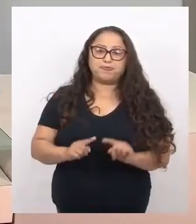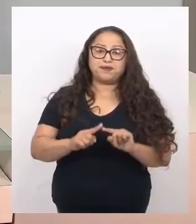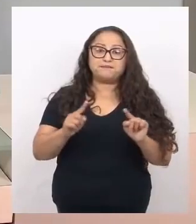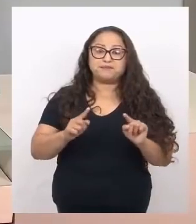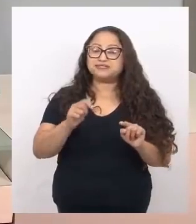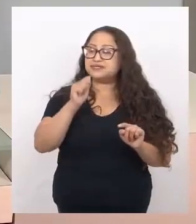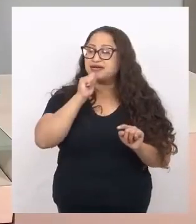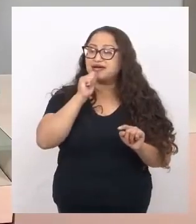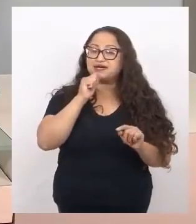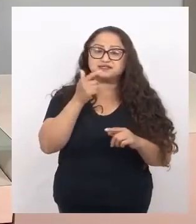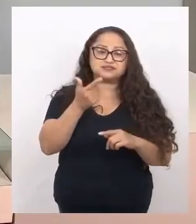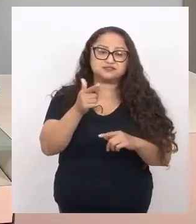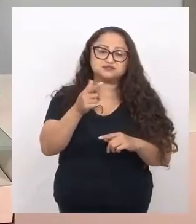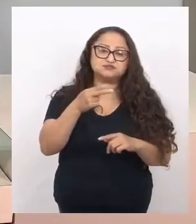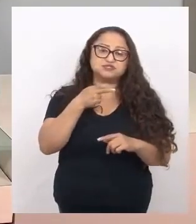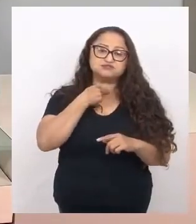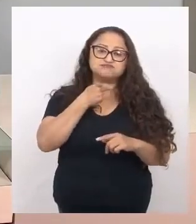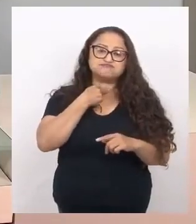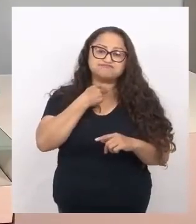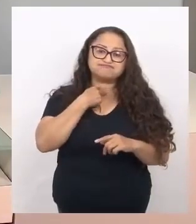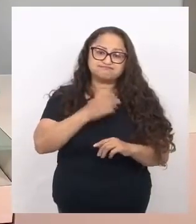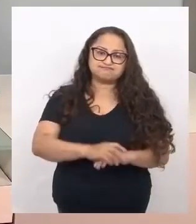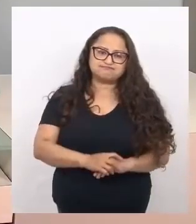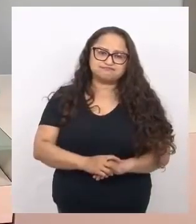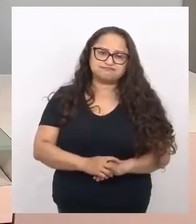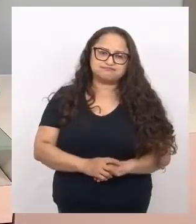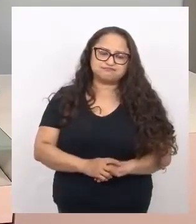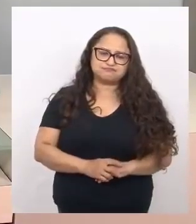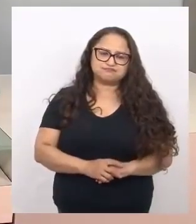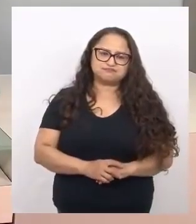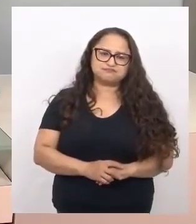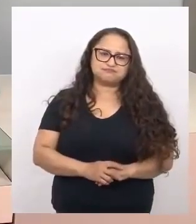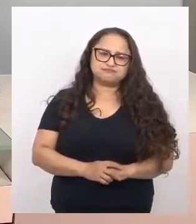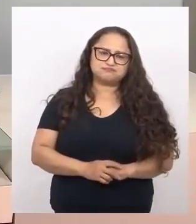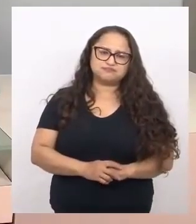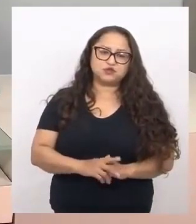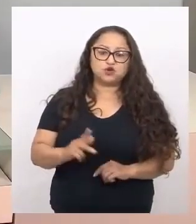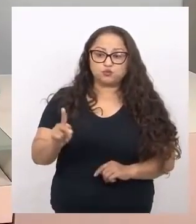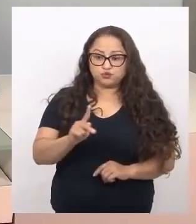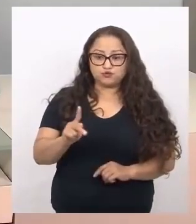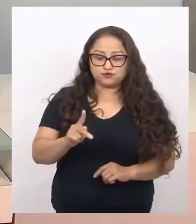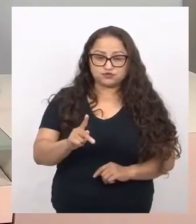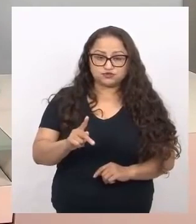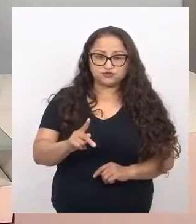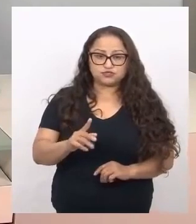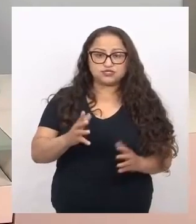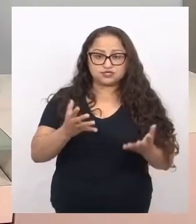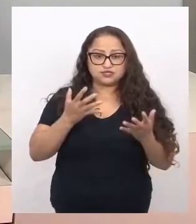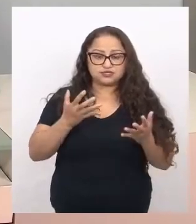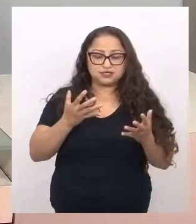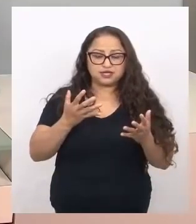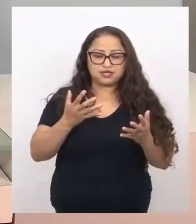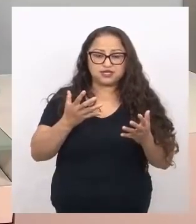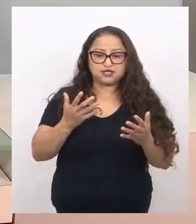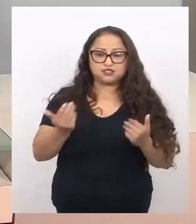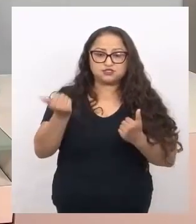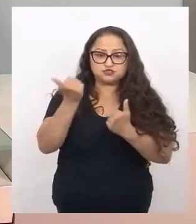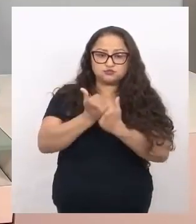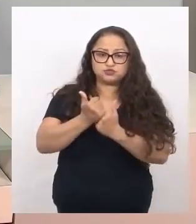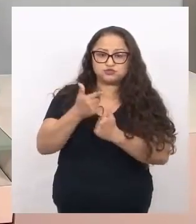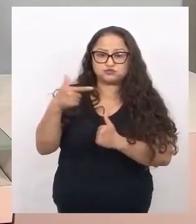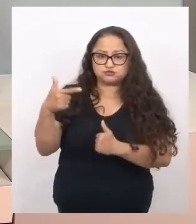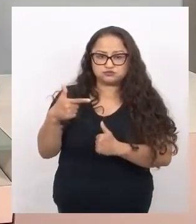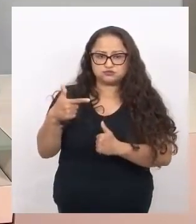ainda não temos vaga, ou seja, ainda não temos o módulo esse ano. O professor que será indicado para 2022 tem que participar